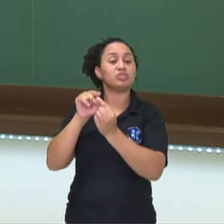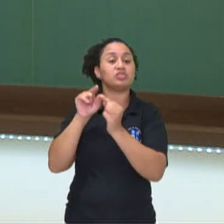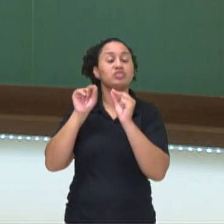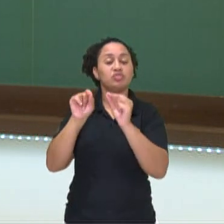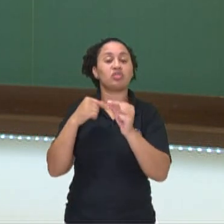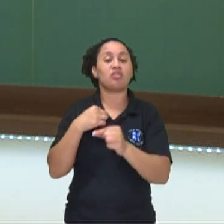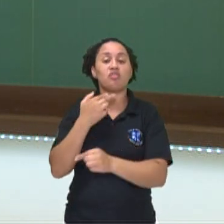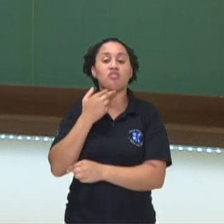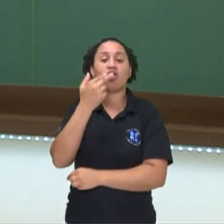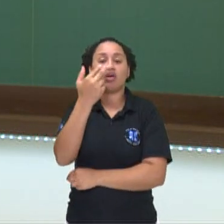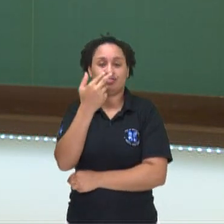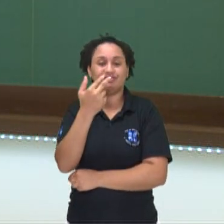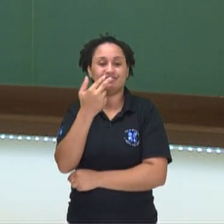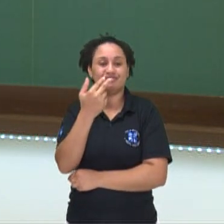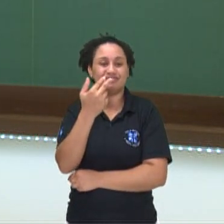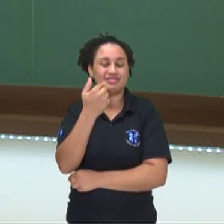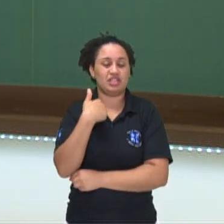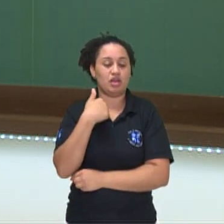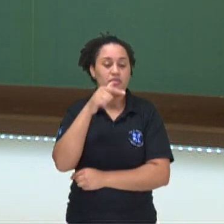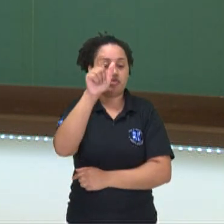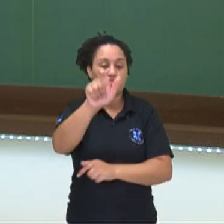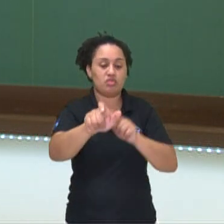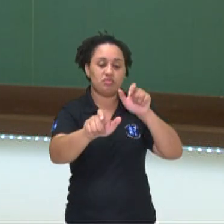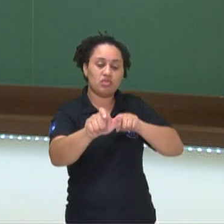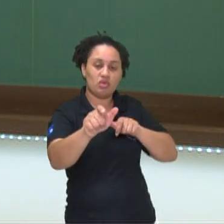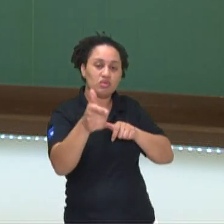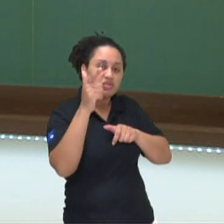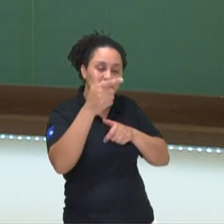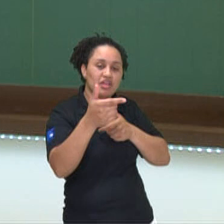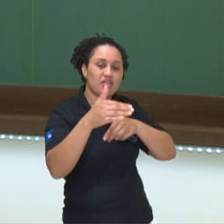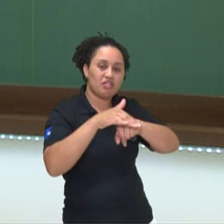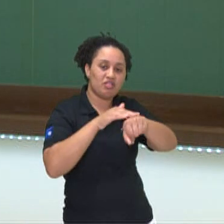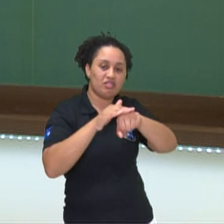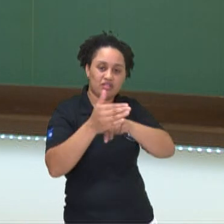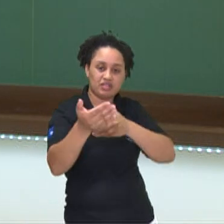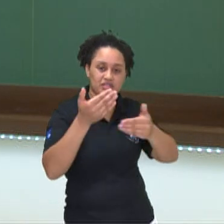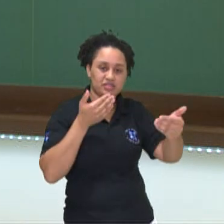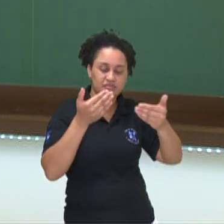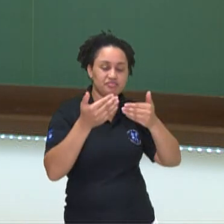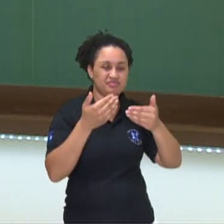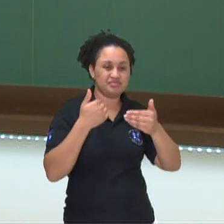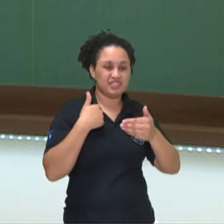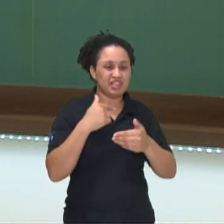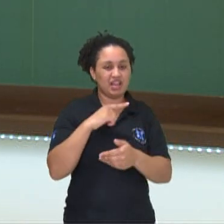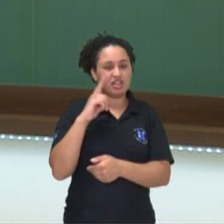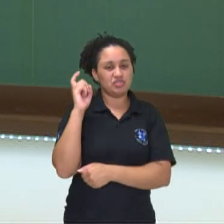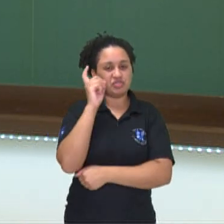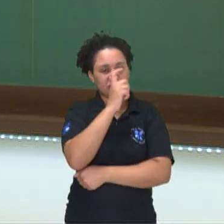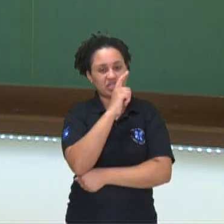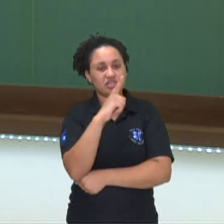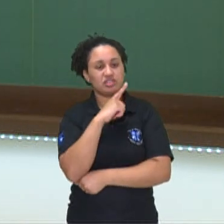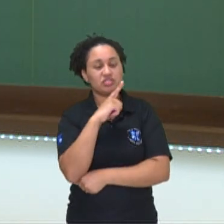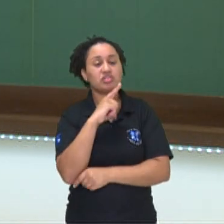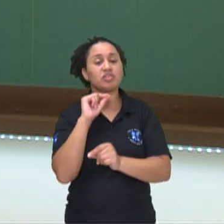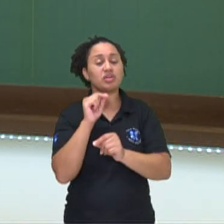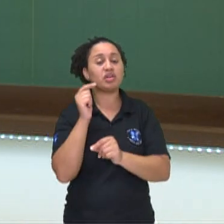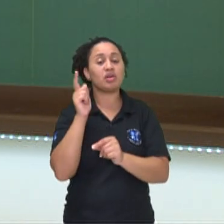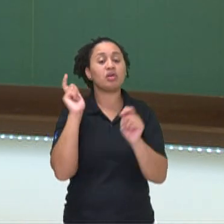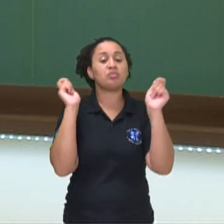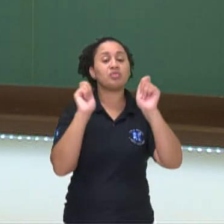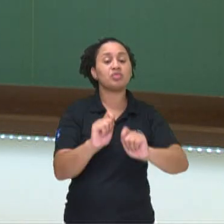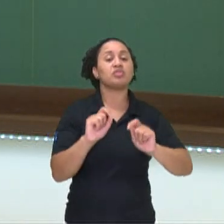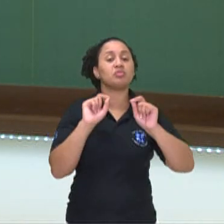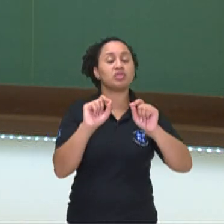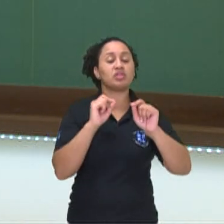de voz, a conexão entre duas pessoas. Tanto é que a grande dificuldade que existia era a possibilidade